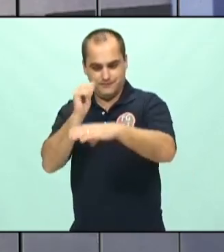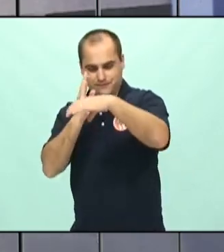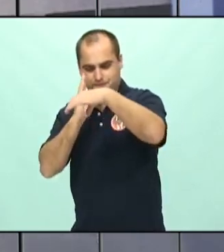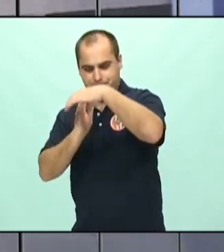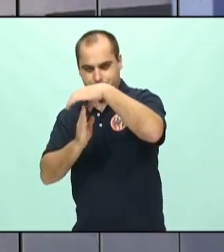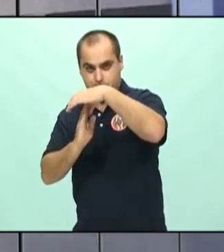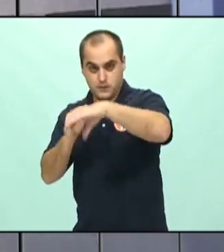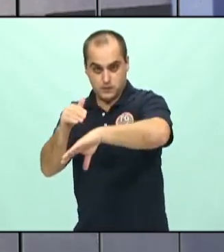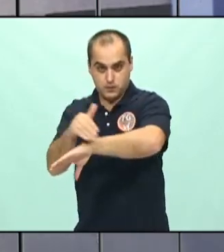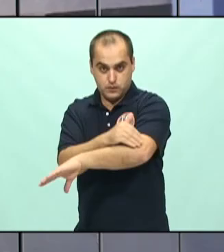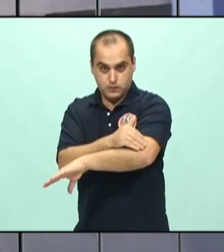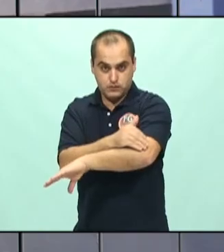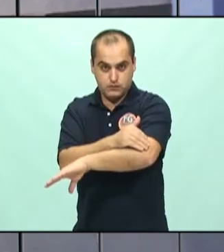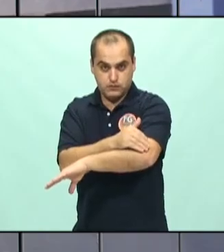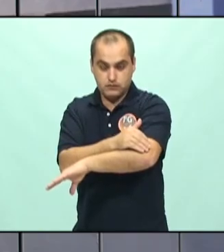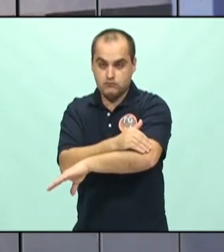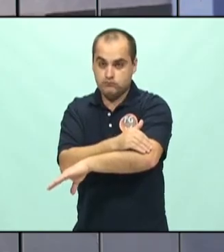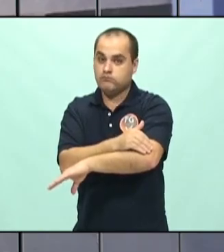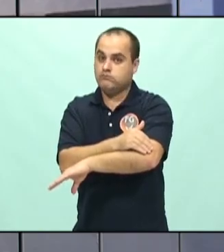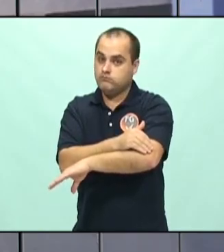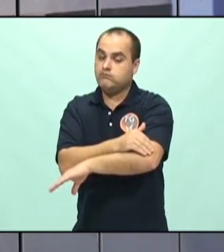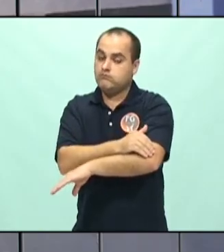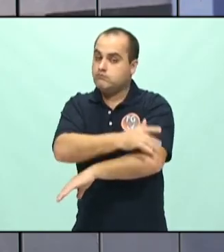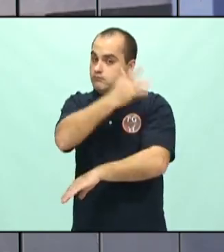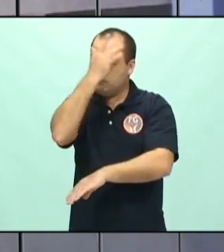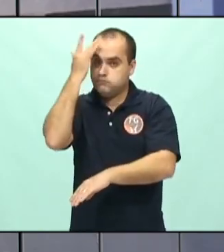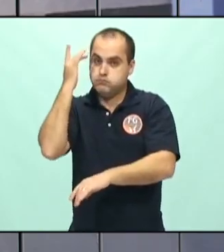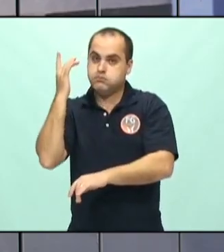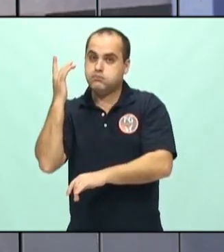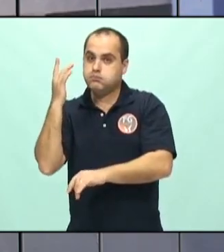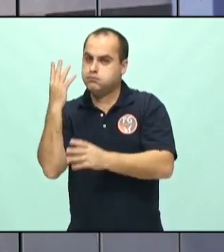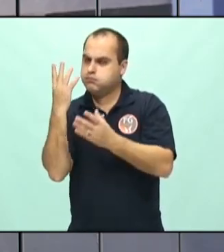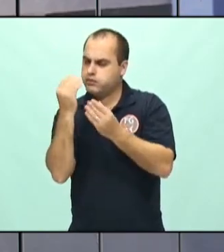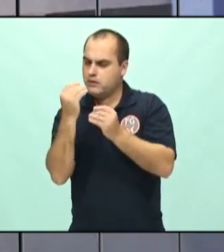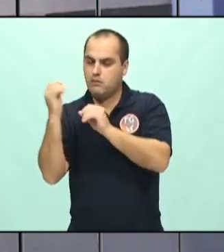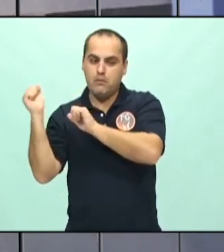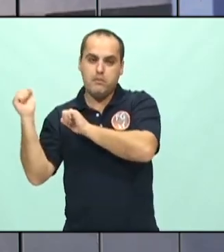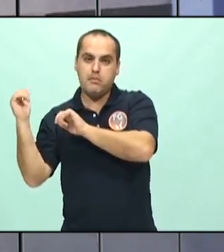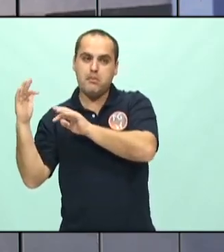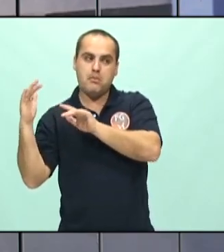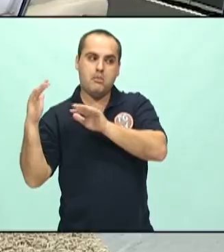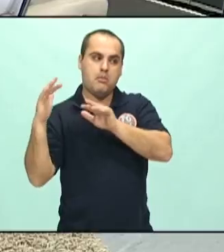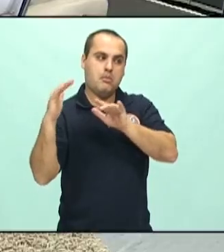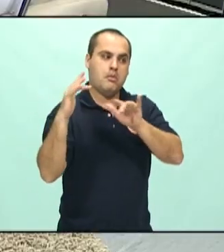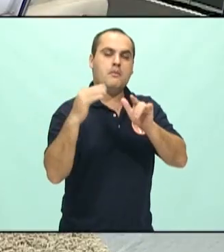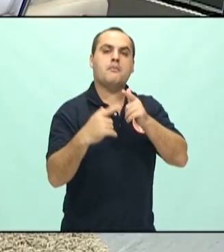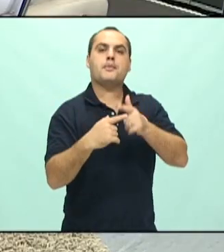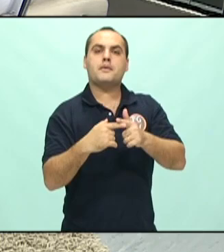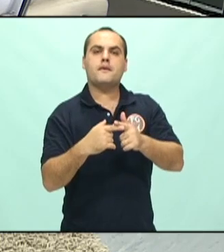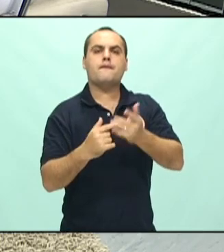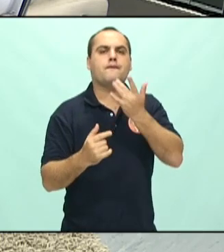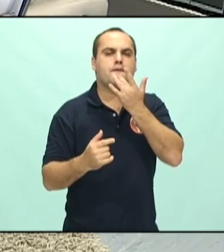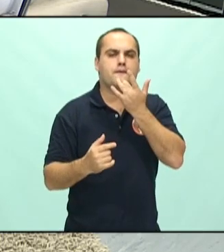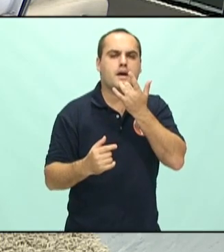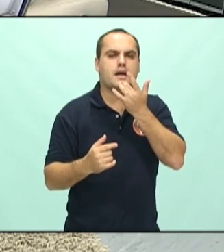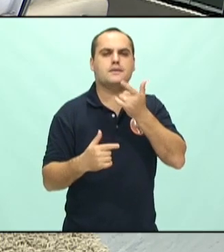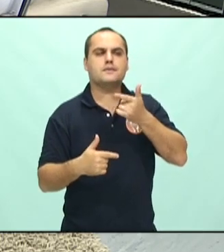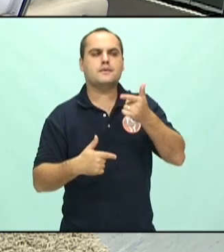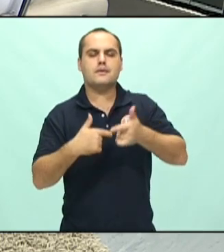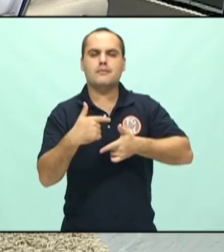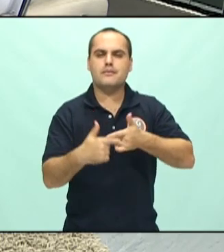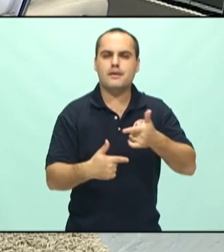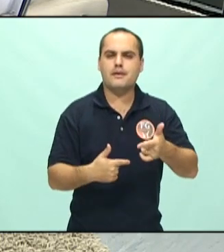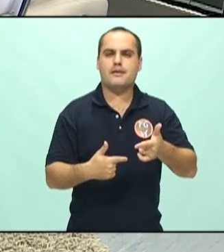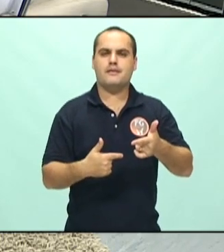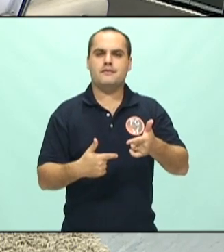muita gente indo pra lá devido à facilidade de emprego das logística é eu vejo